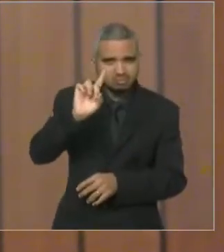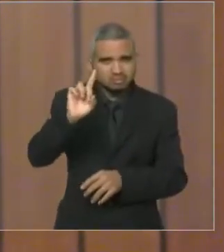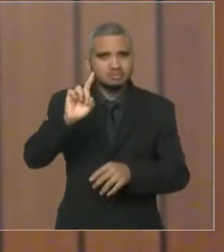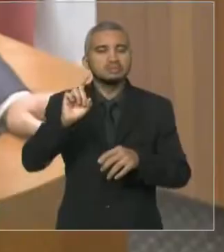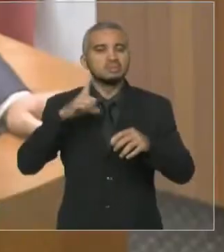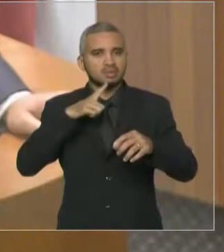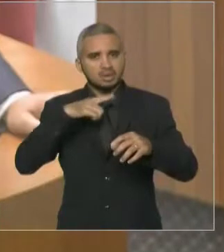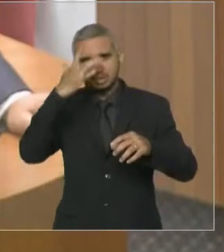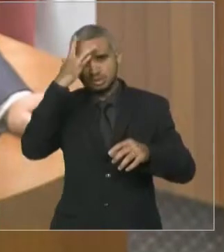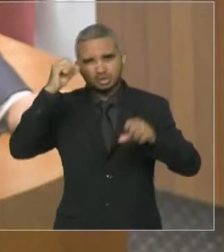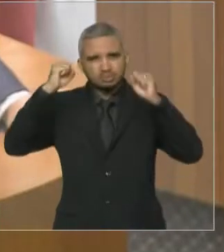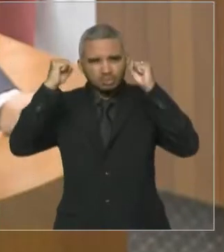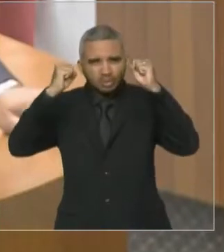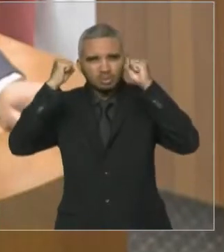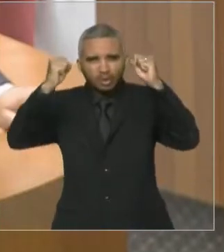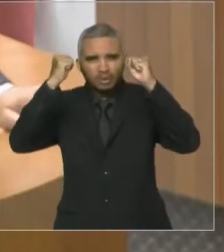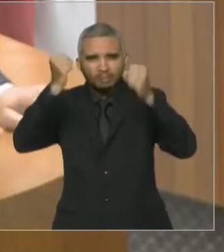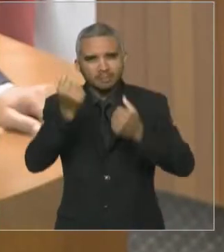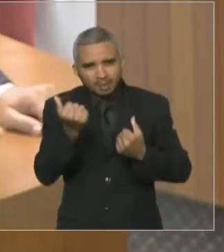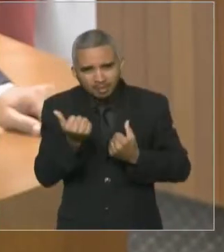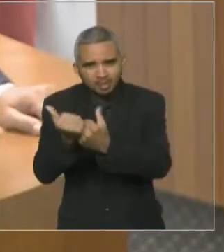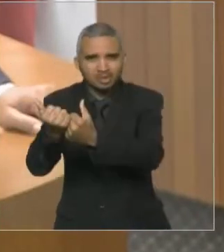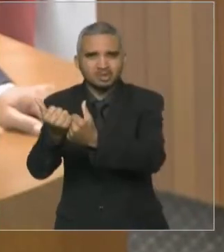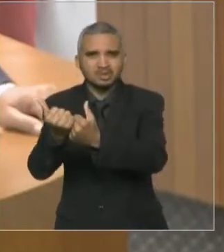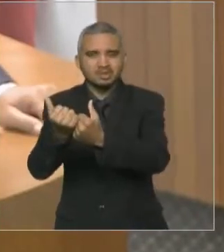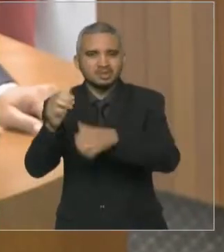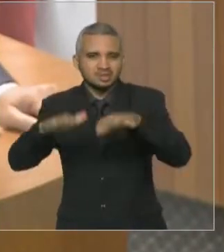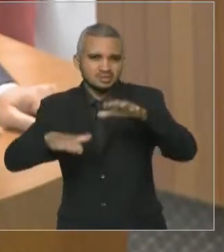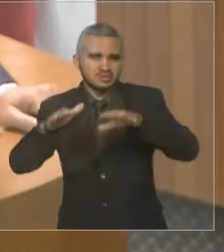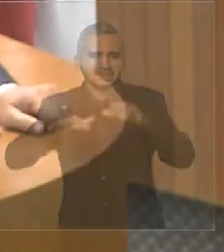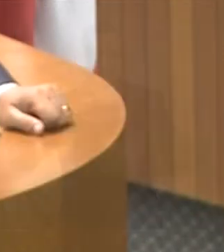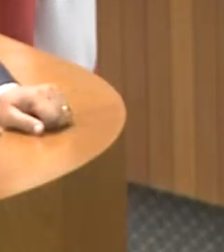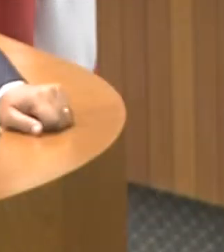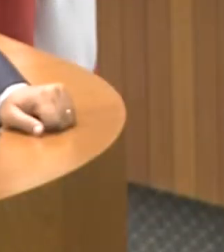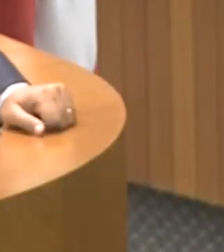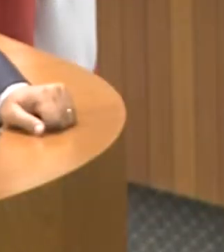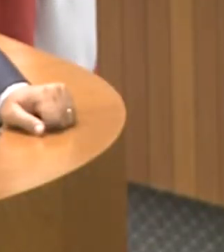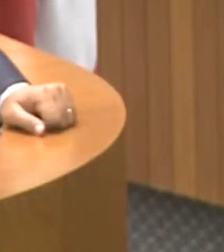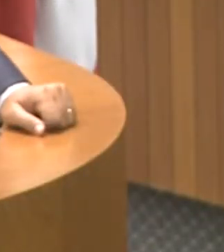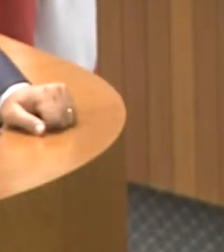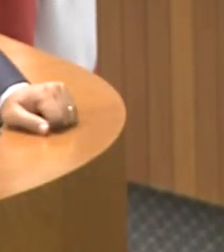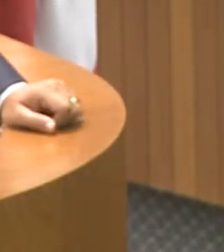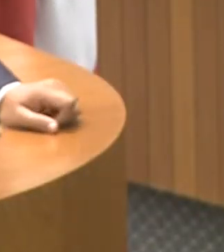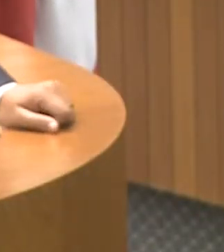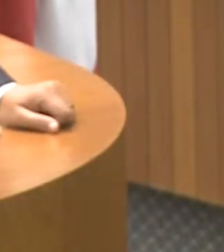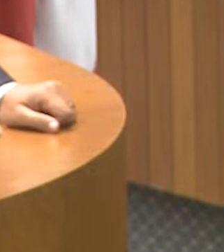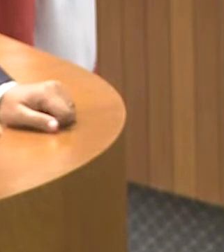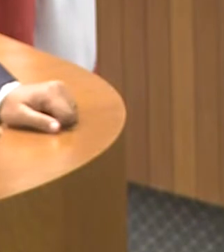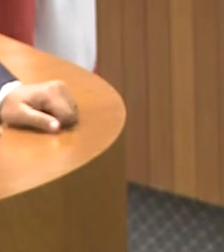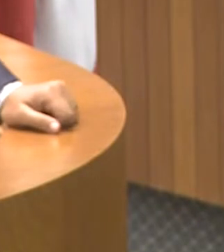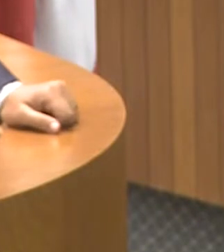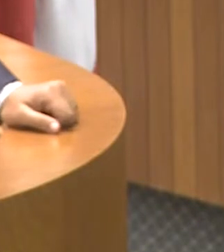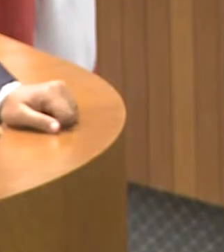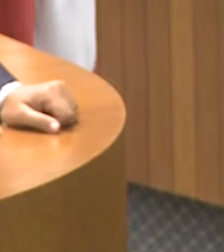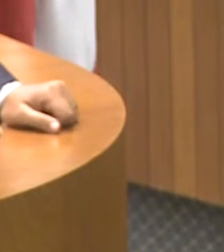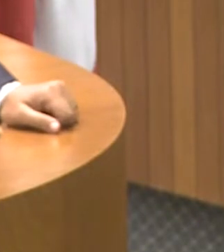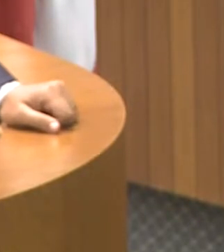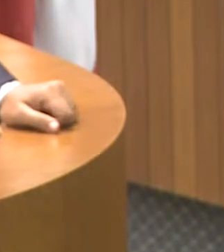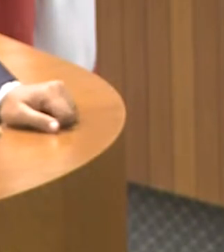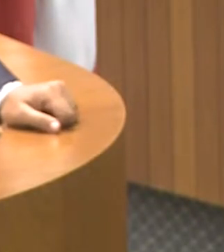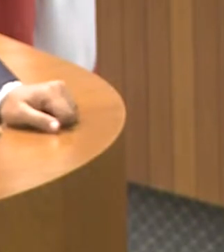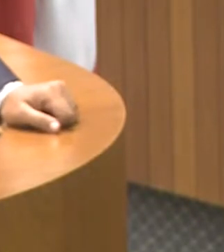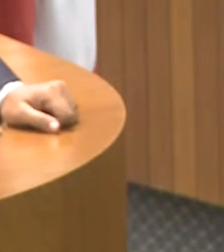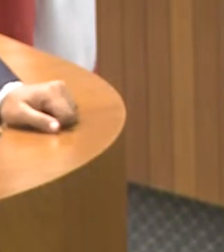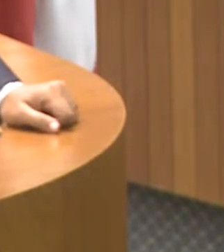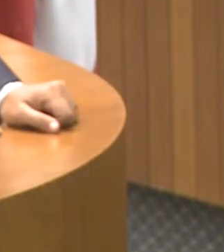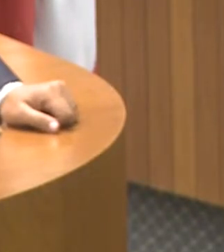apoiando. Que muitas dificuldades que já passou ao longo de sua trajetória, nunca baixou sua cabeça